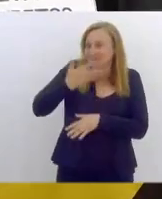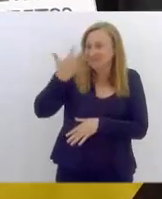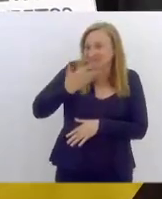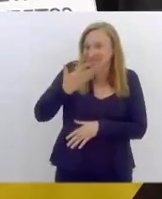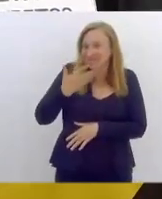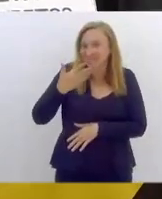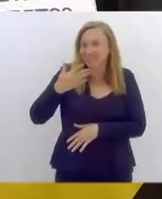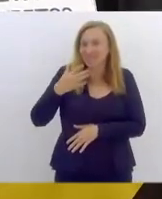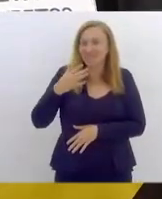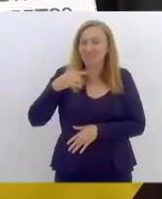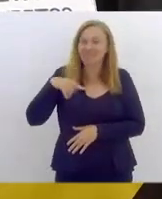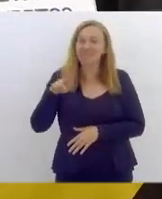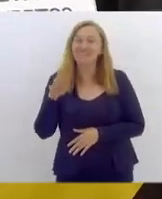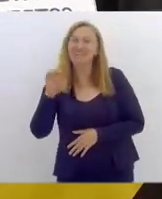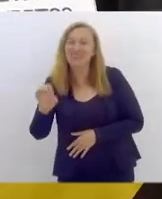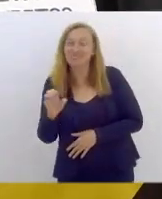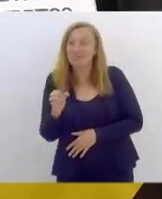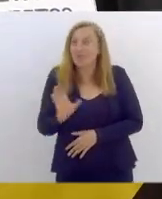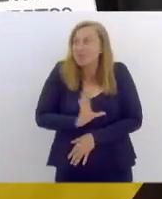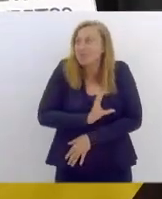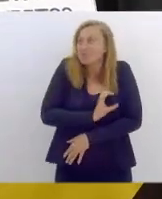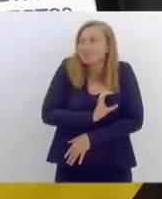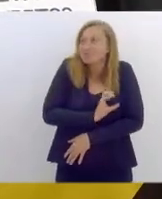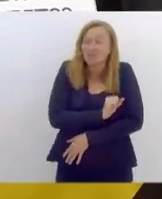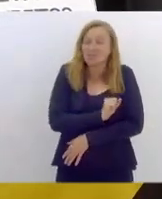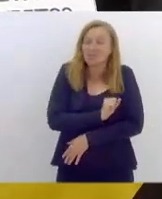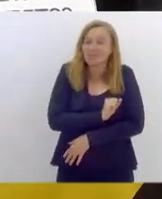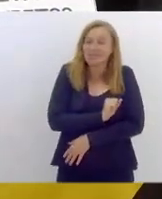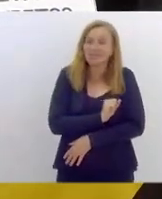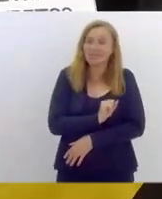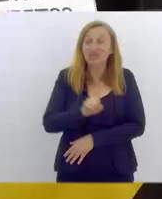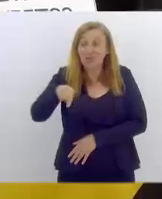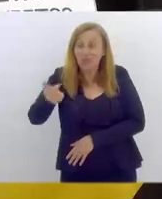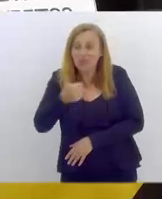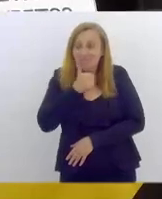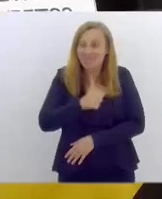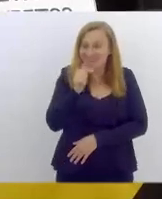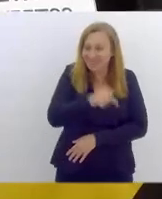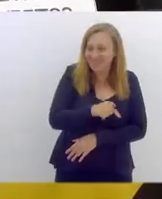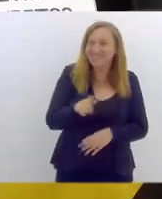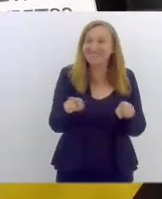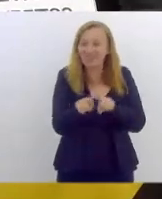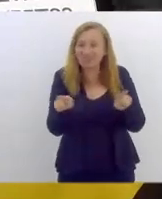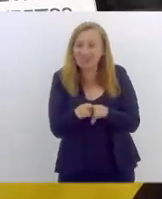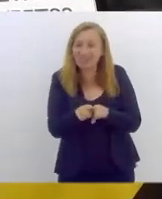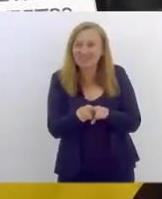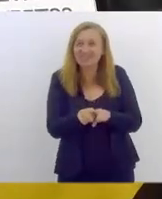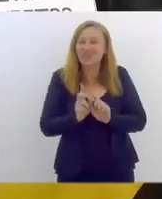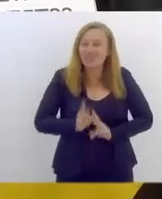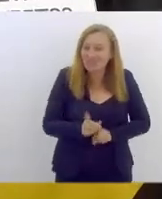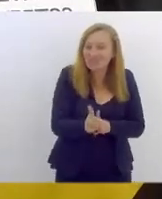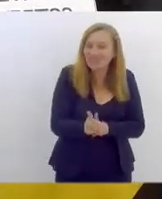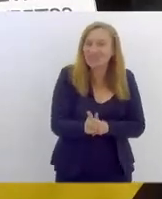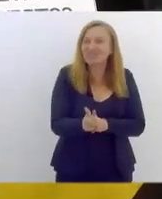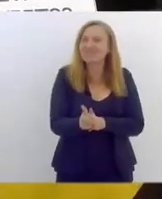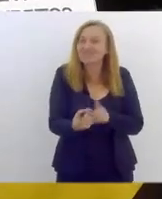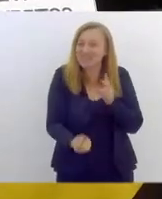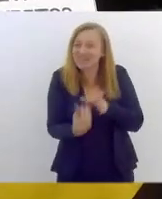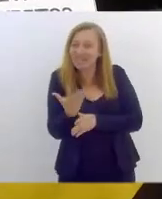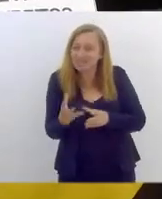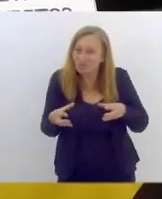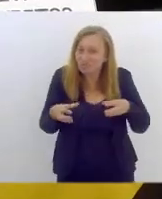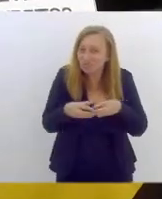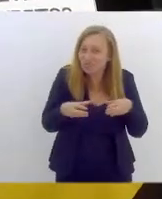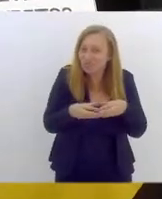um querido nosso, né? E a gente faz referência a outras mulheres que estão aqui, para a gente continuar com essa construção